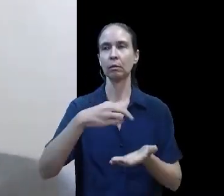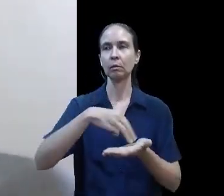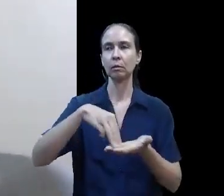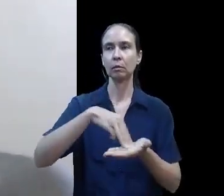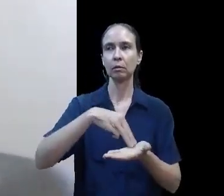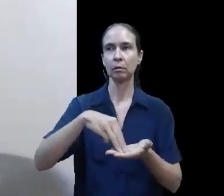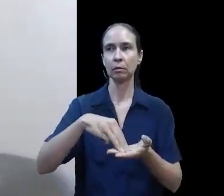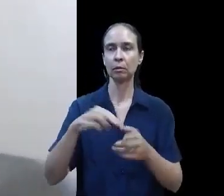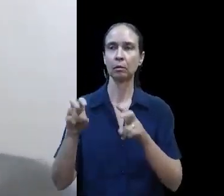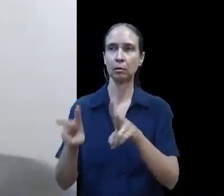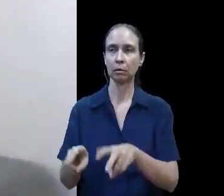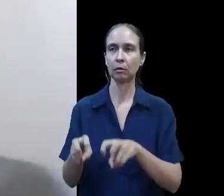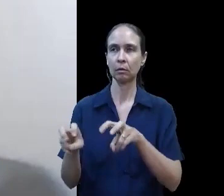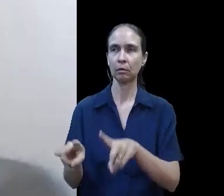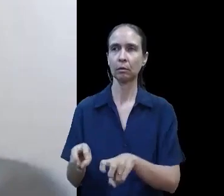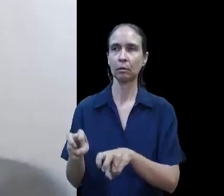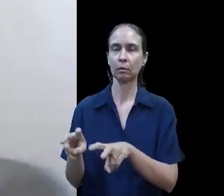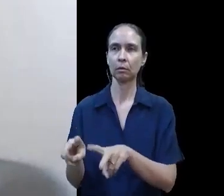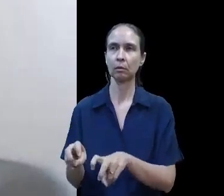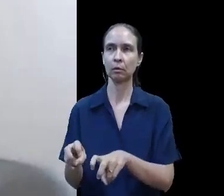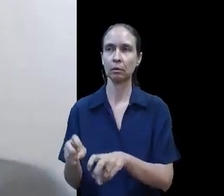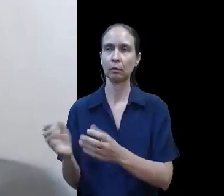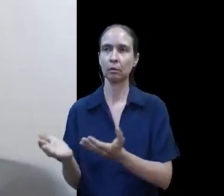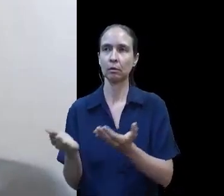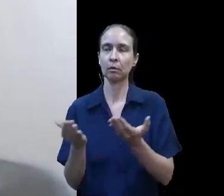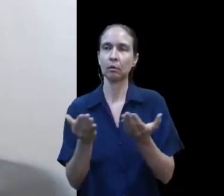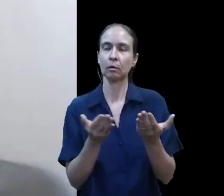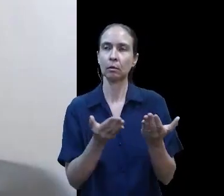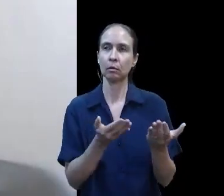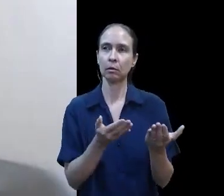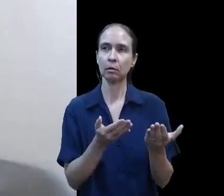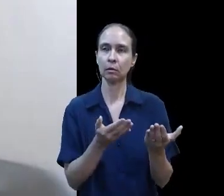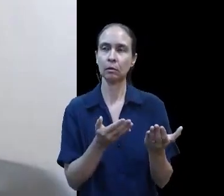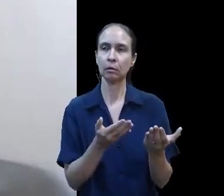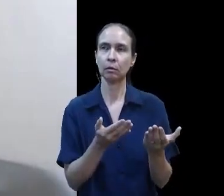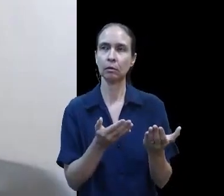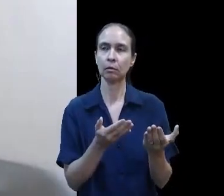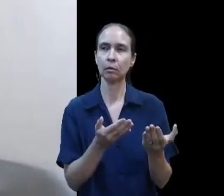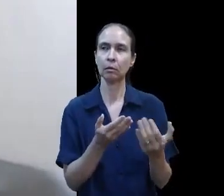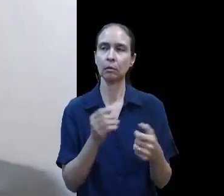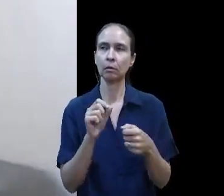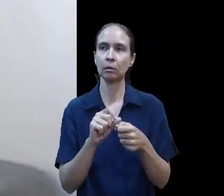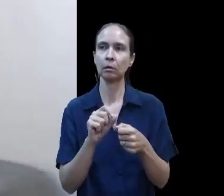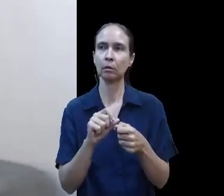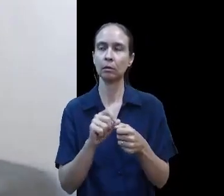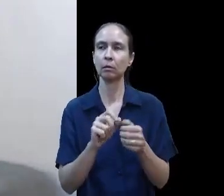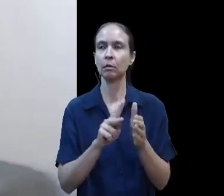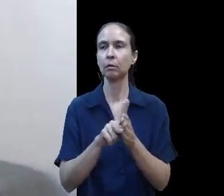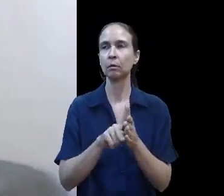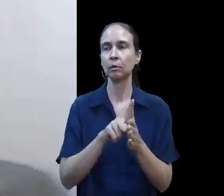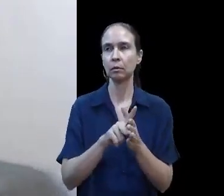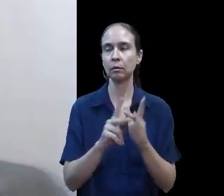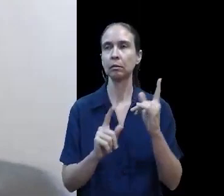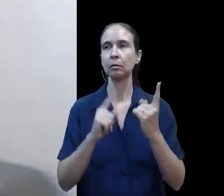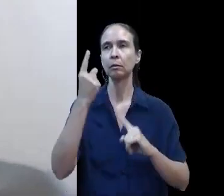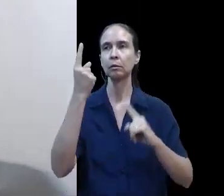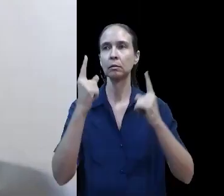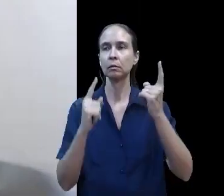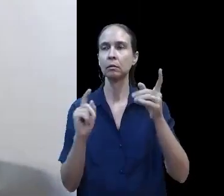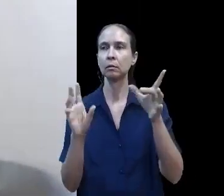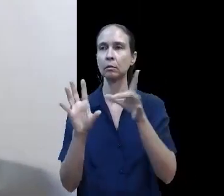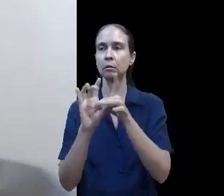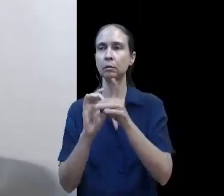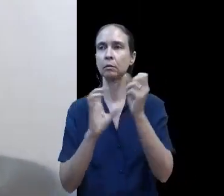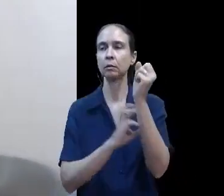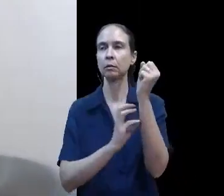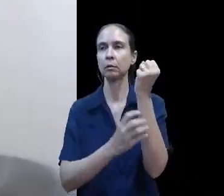Agricultura nos convidou para conduzir o projeto de produção integrada do abacaxi no